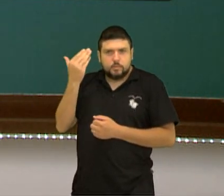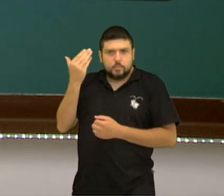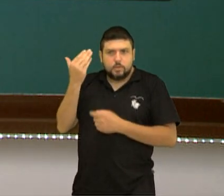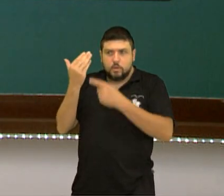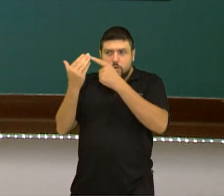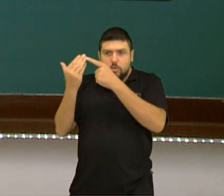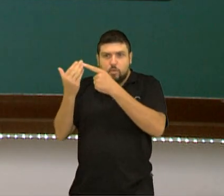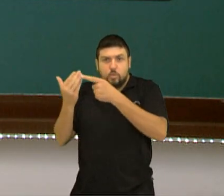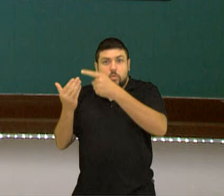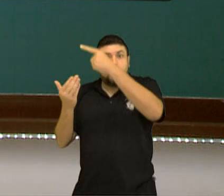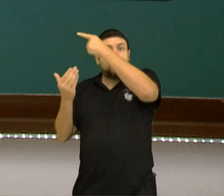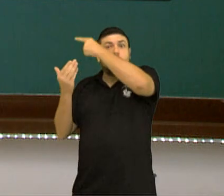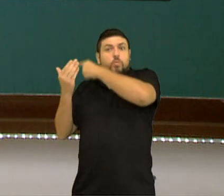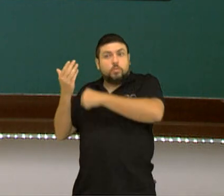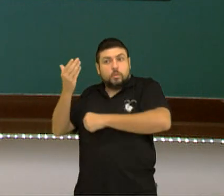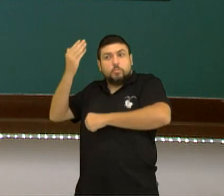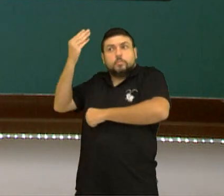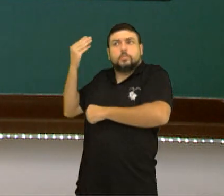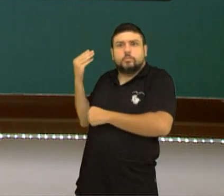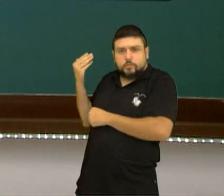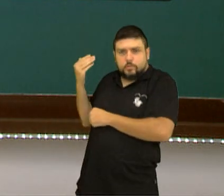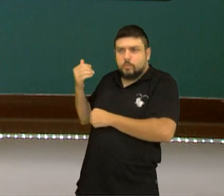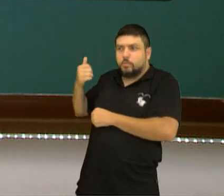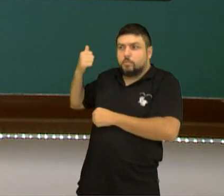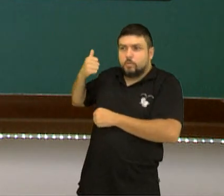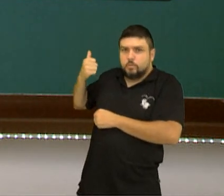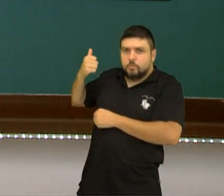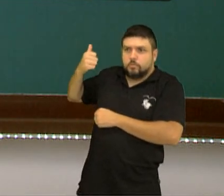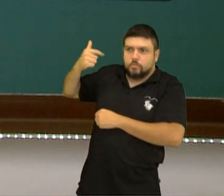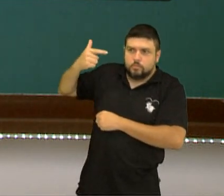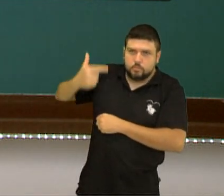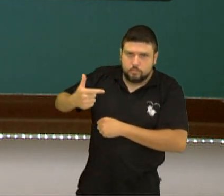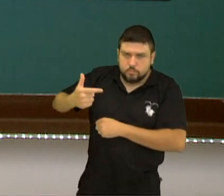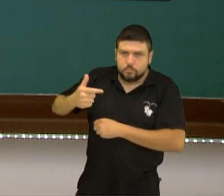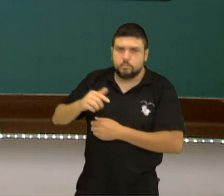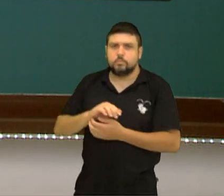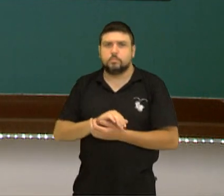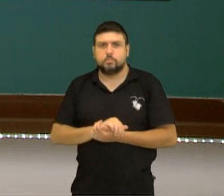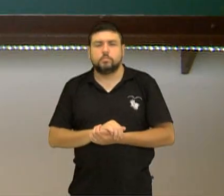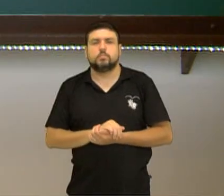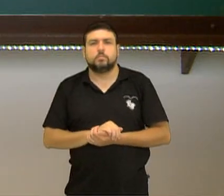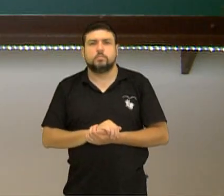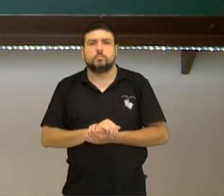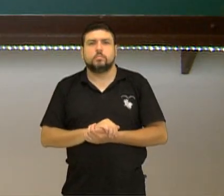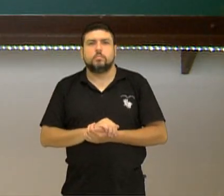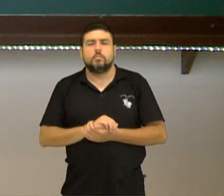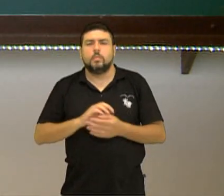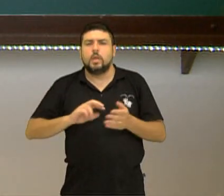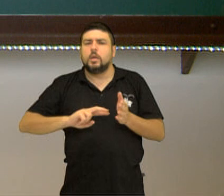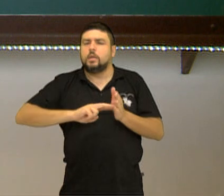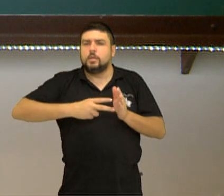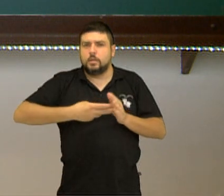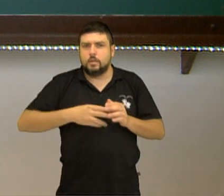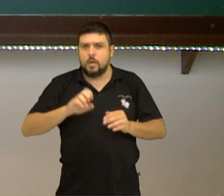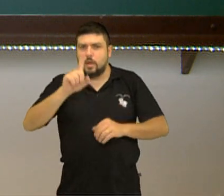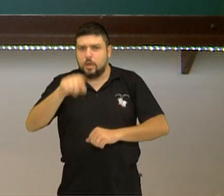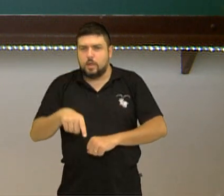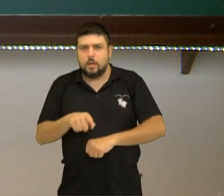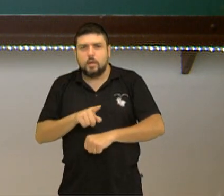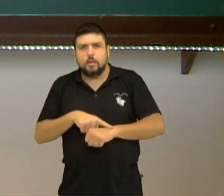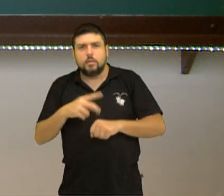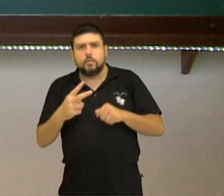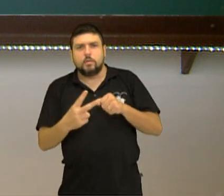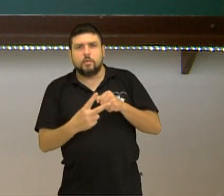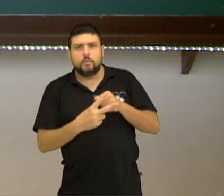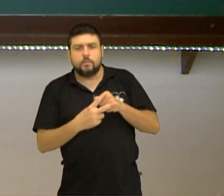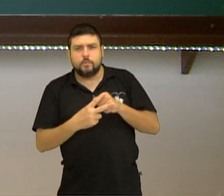antes de uma outra ação ter ocorrido. O que eu quero dizer? Esse tempo verbal, ele é utilizado para falar